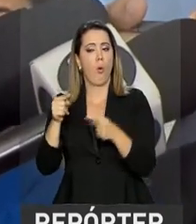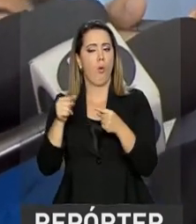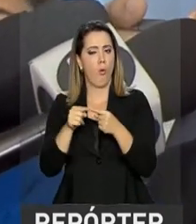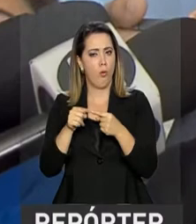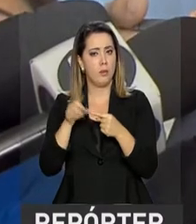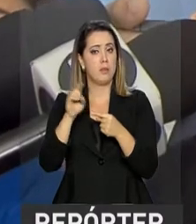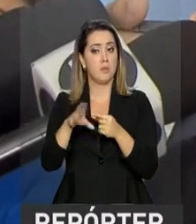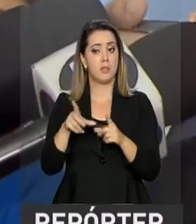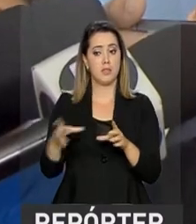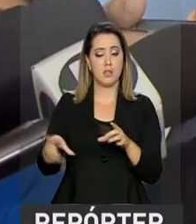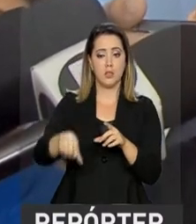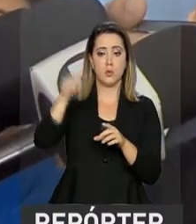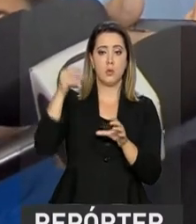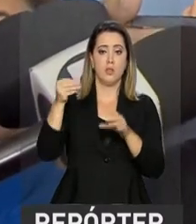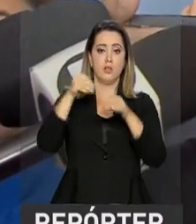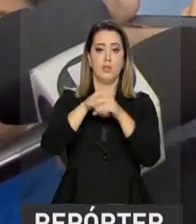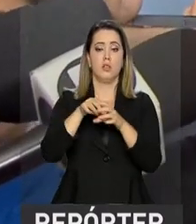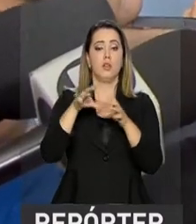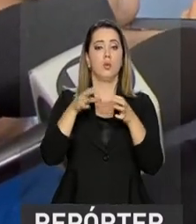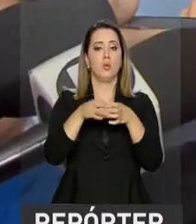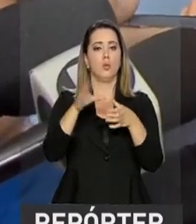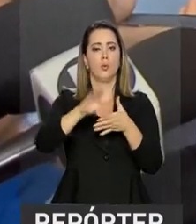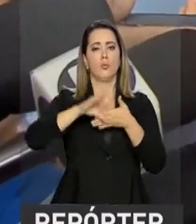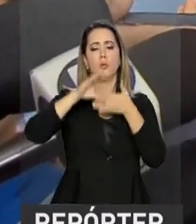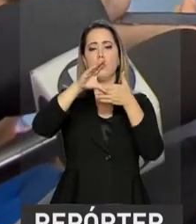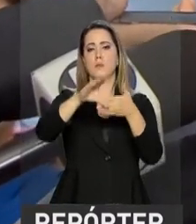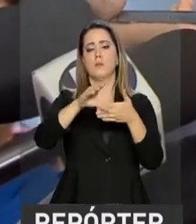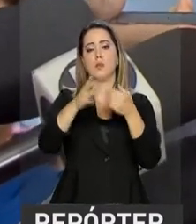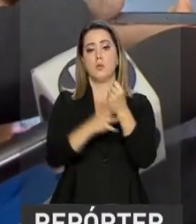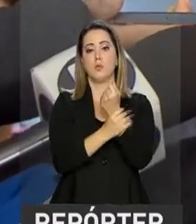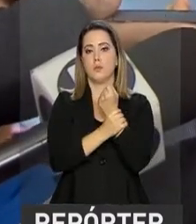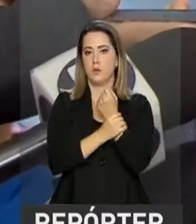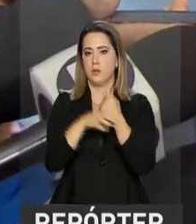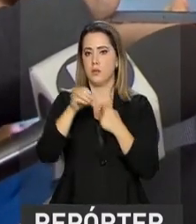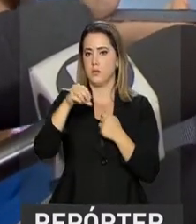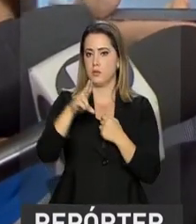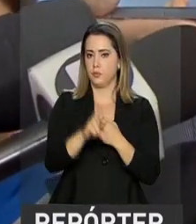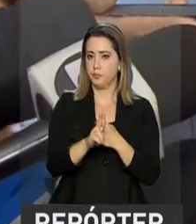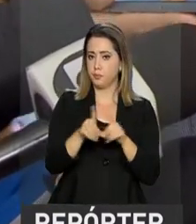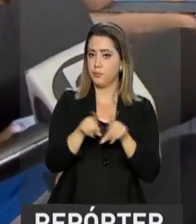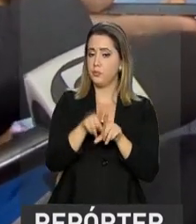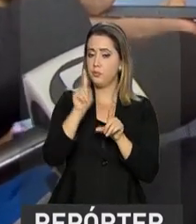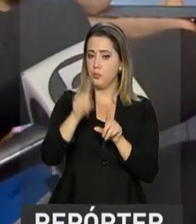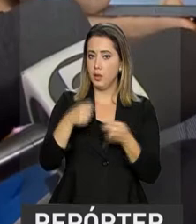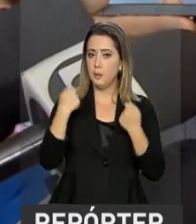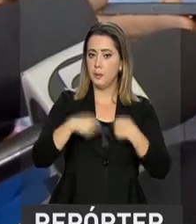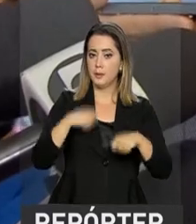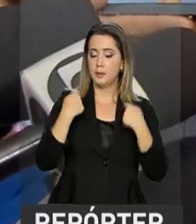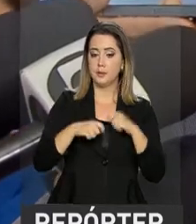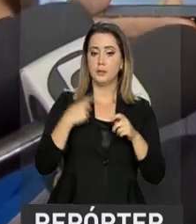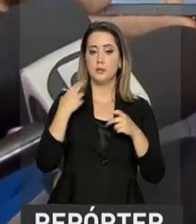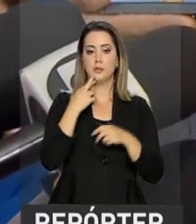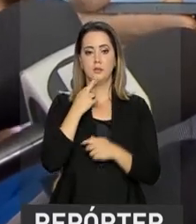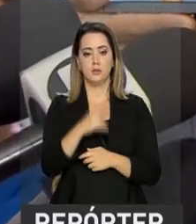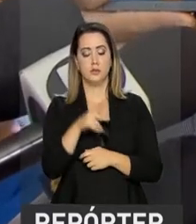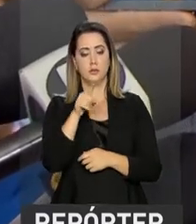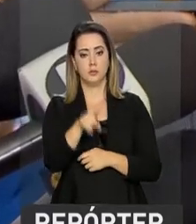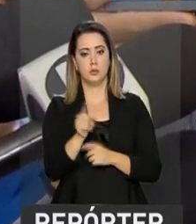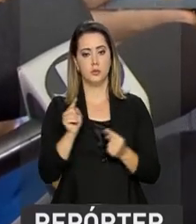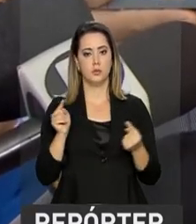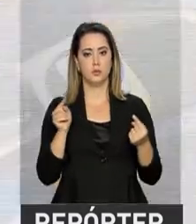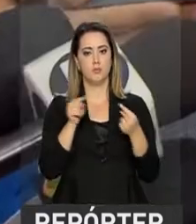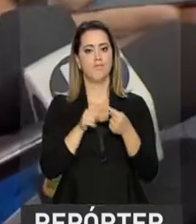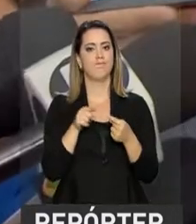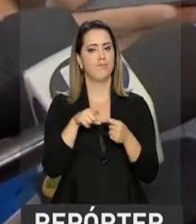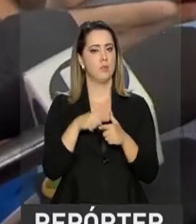decididas no conselho de segurança eu acho que o que é importante para resolver o que é essencial para resolver esta esse ponto de